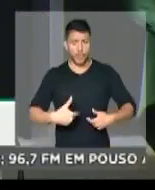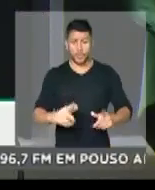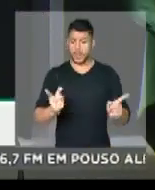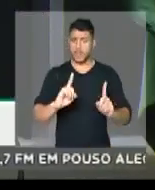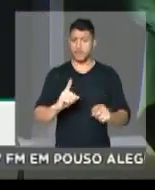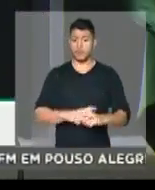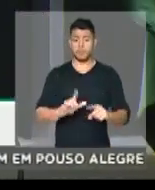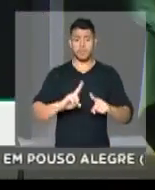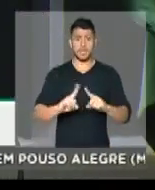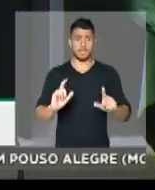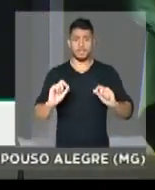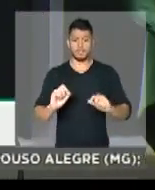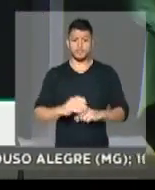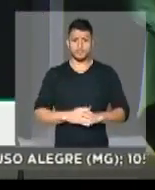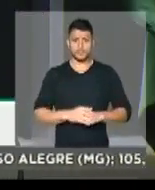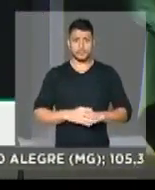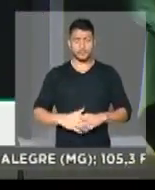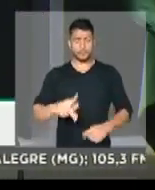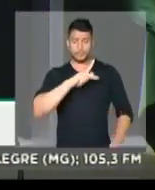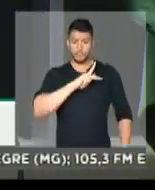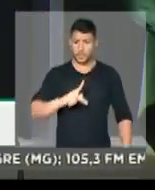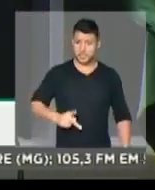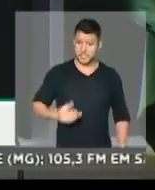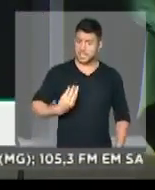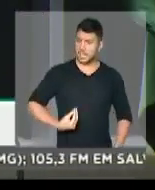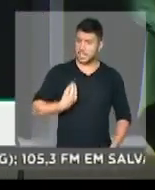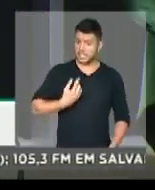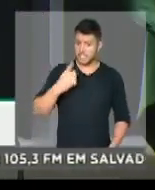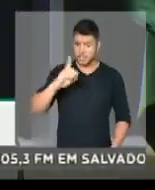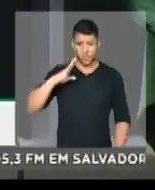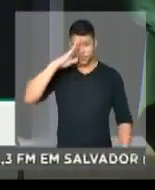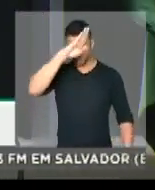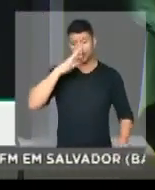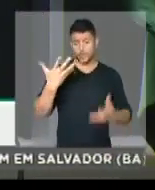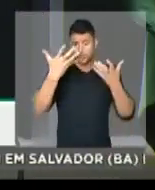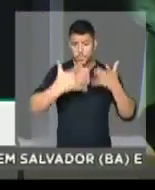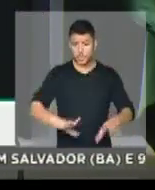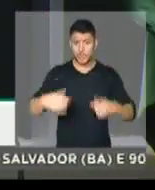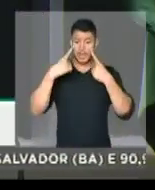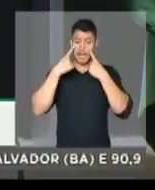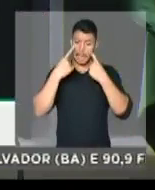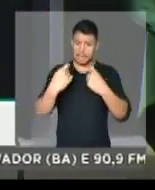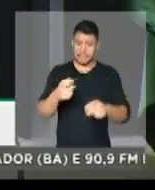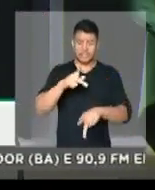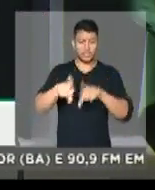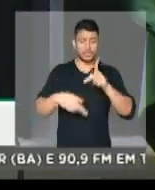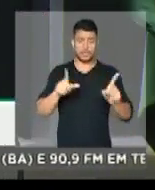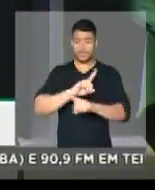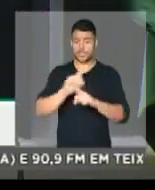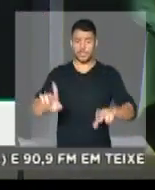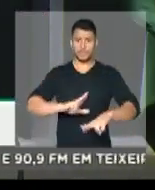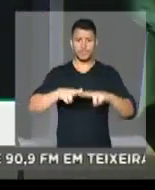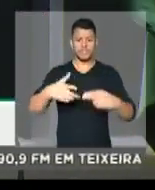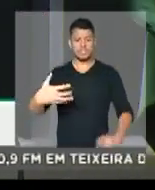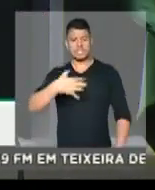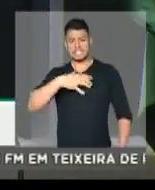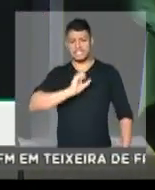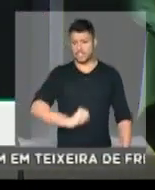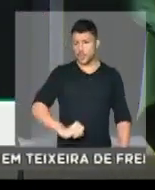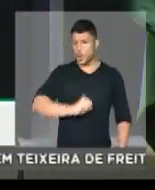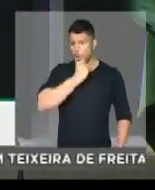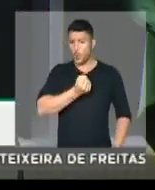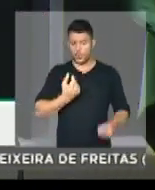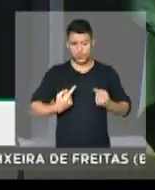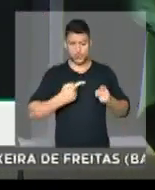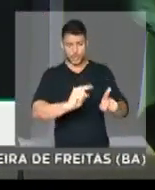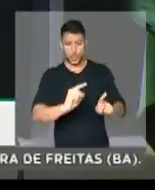que aí está, ele não está para defender os interesses do povo. É por isso que tanto ódio ele destila contra o